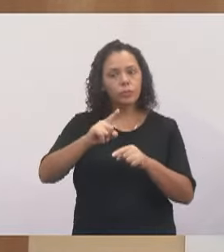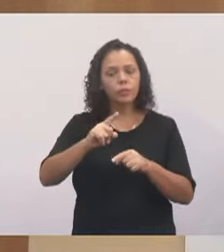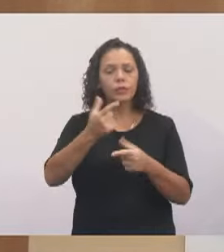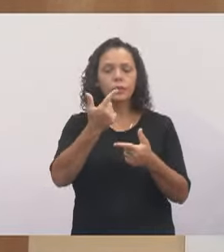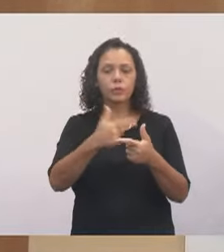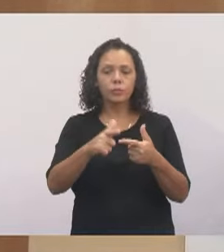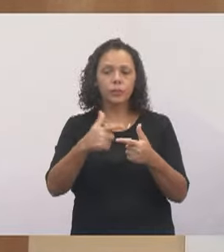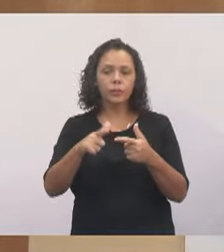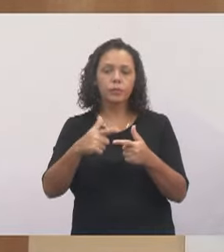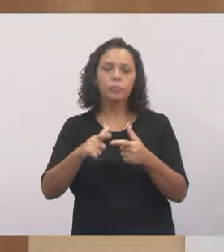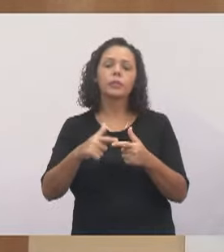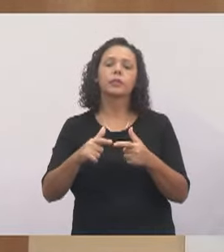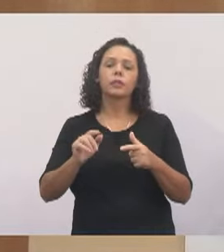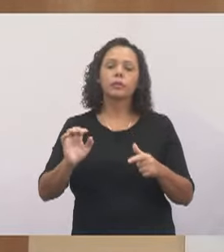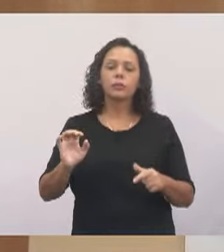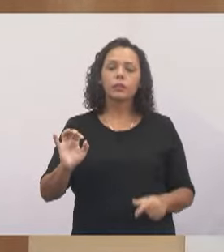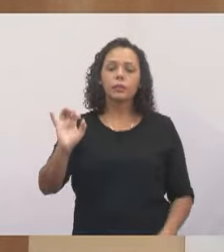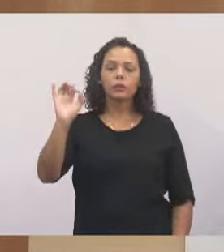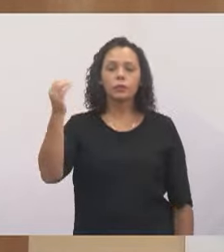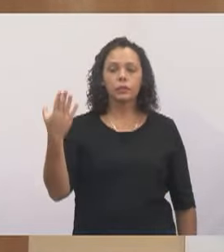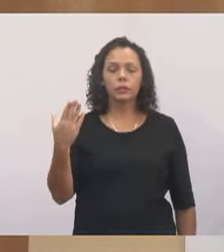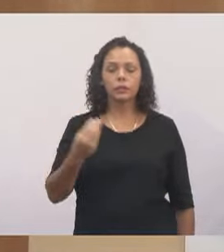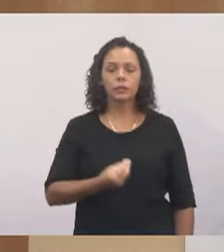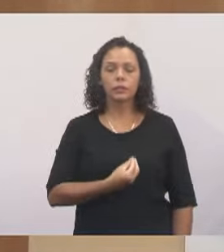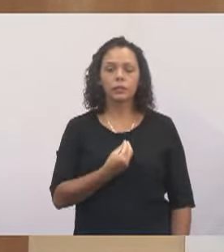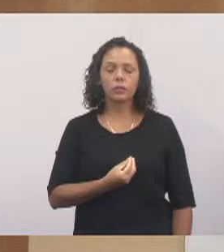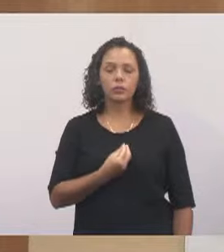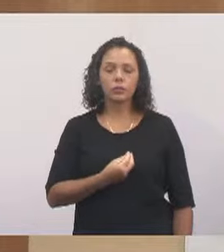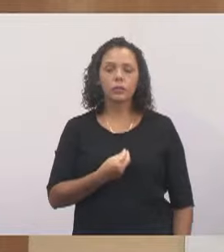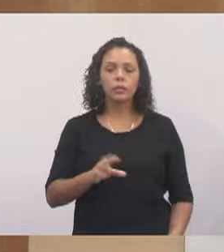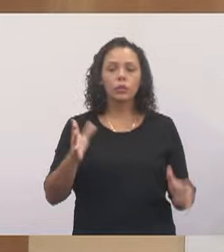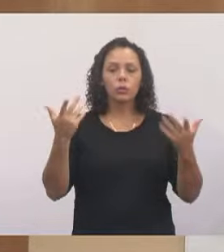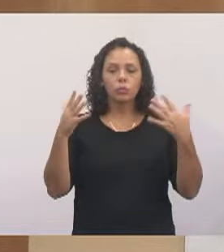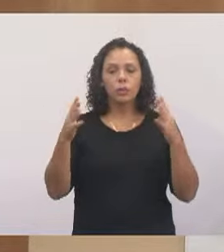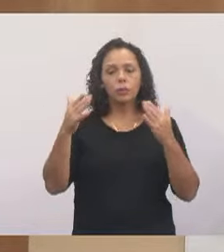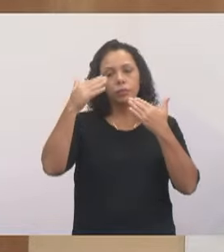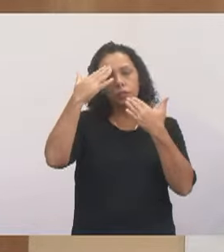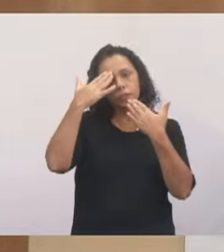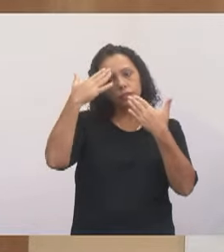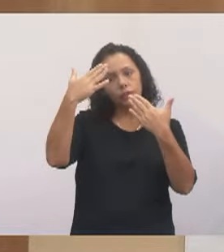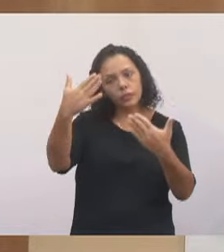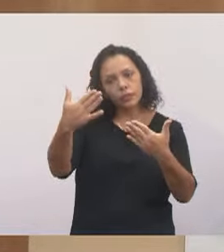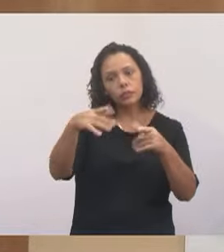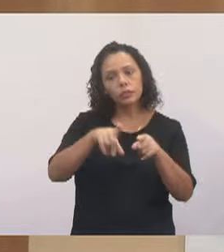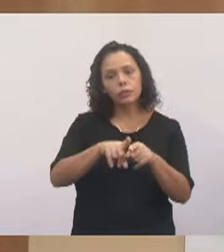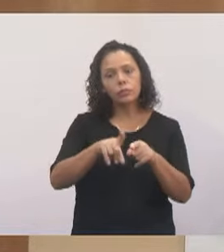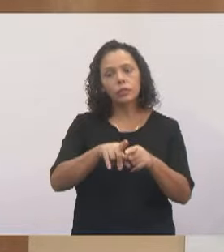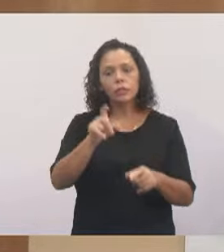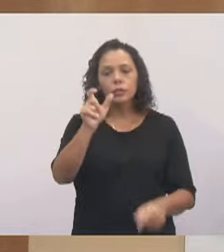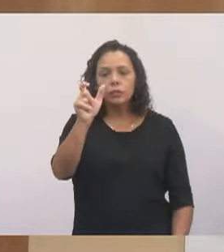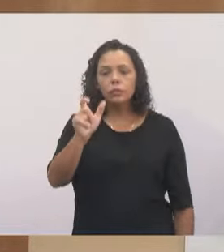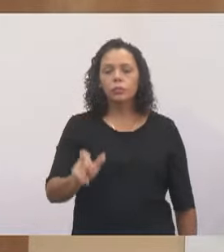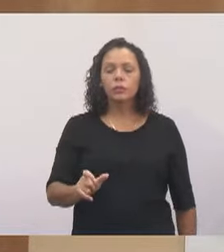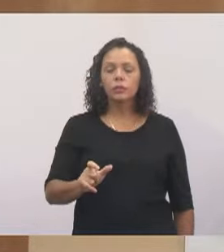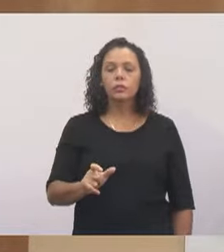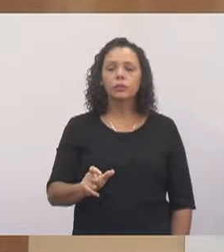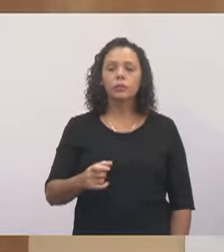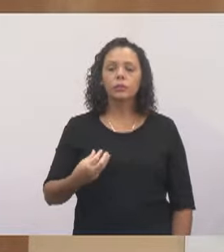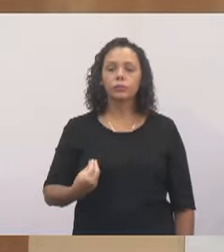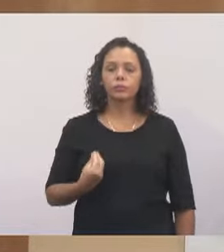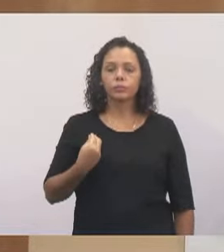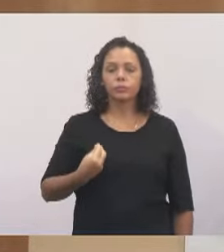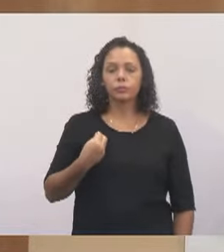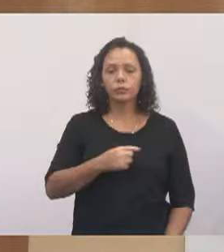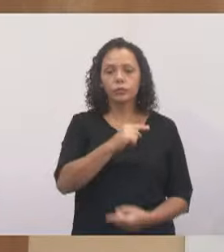são impostos na vida da gente. Quero parabenizar e agradecer aqui a presença do Varne, do Luiz